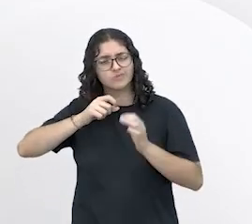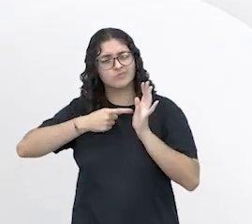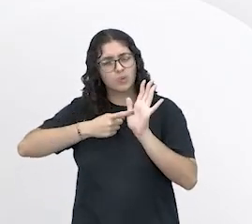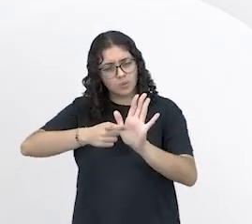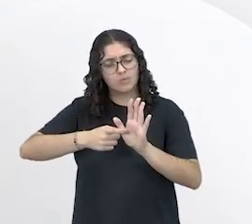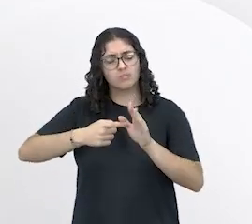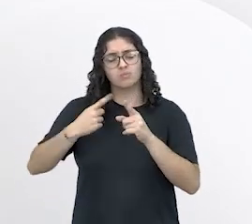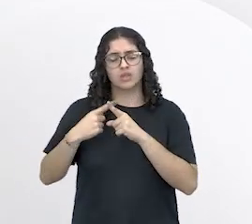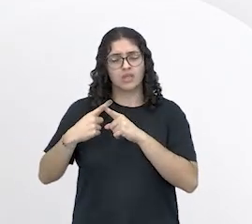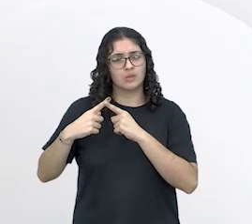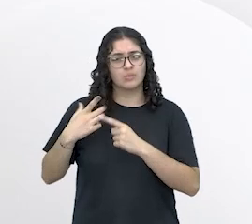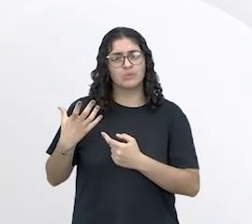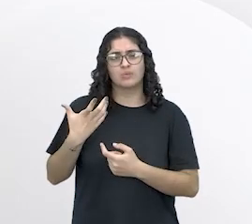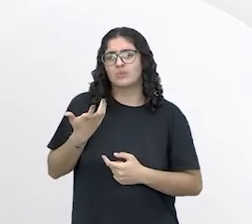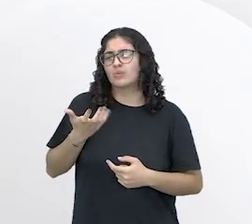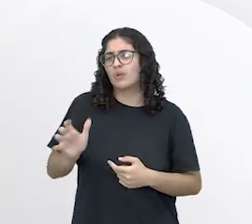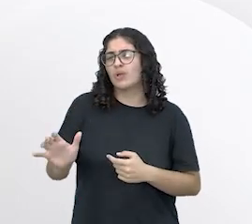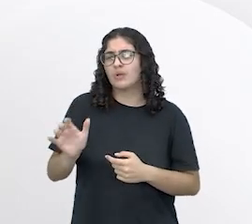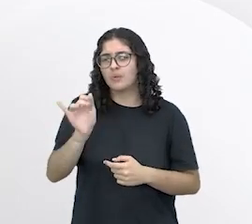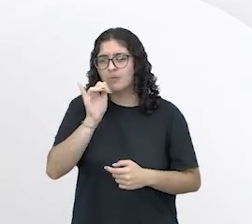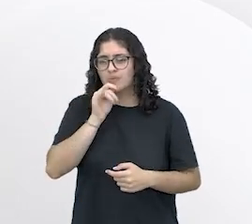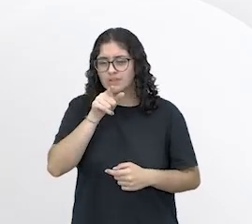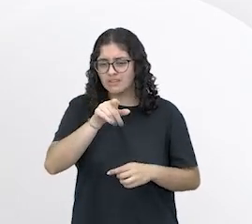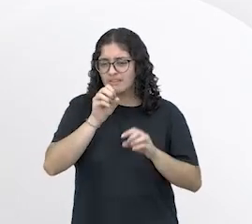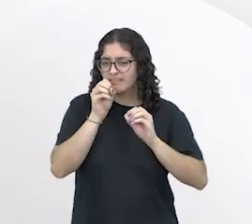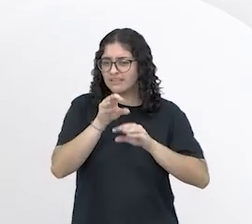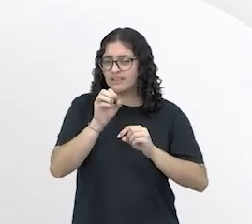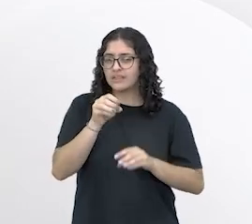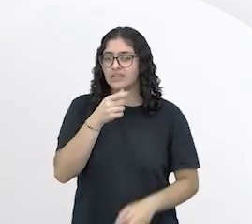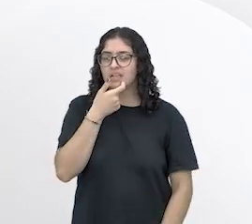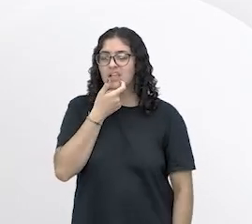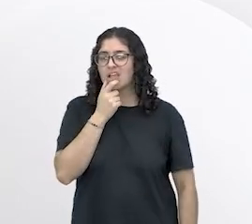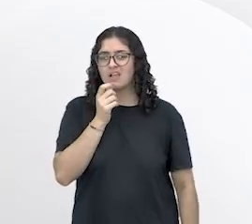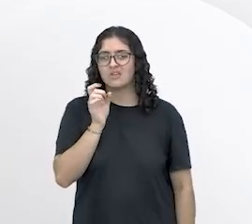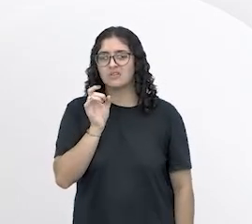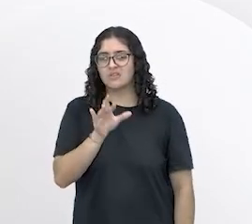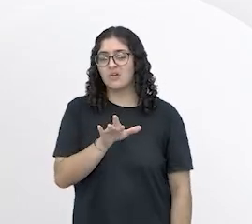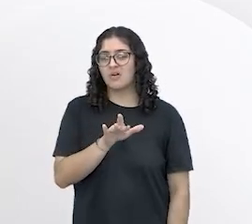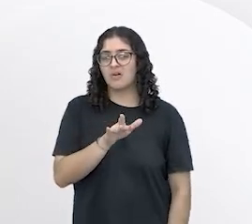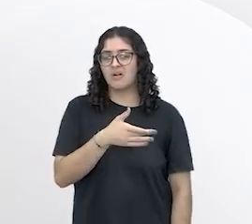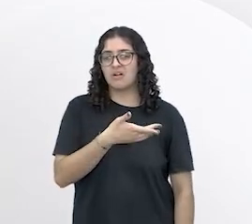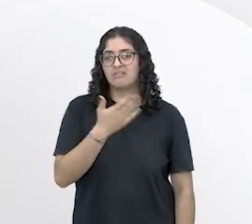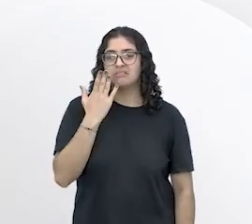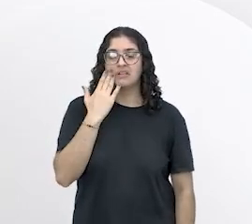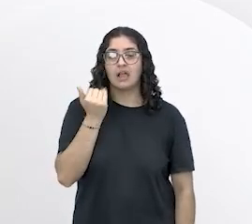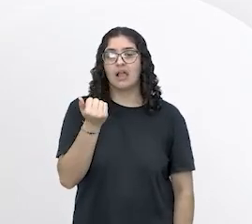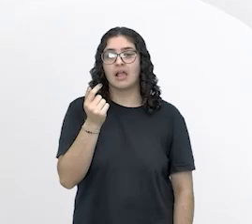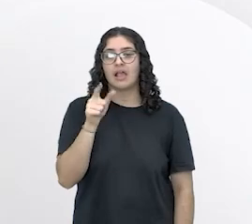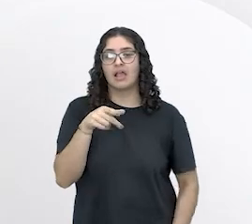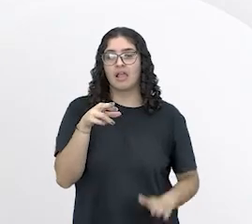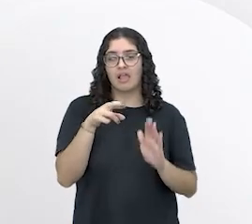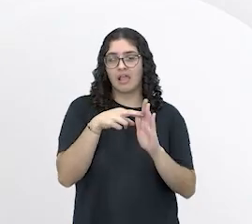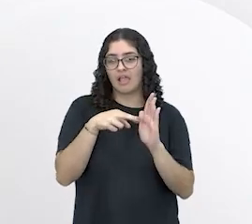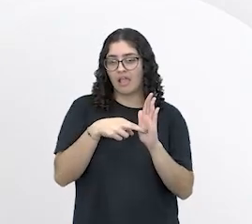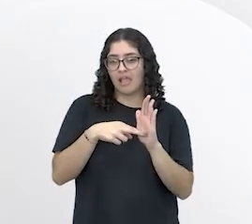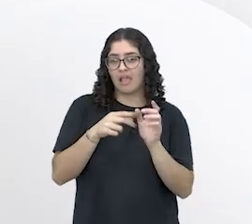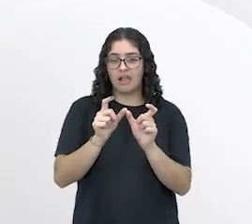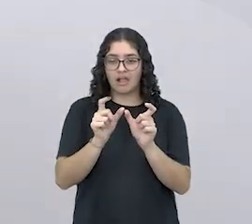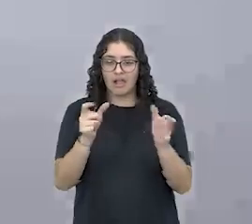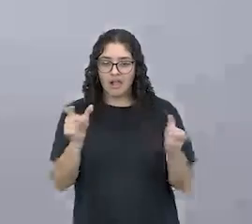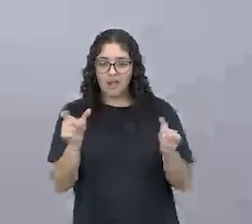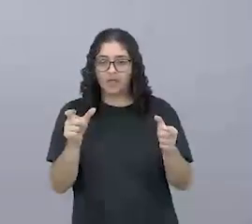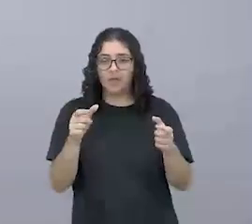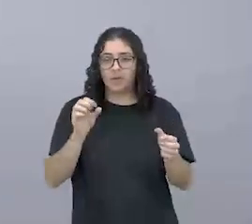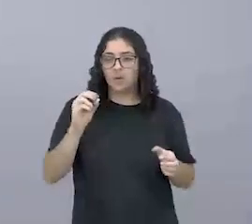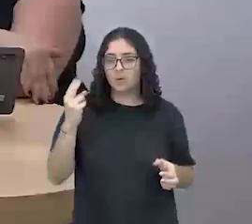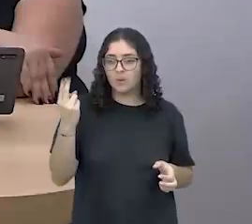porque a gente não quer que vocês ensinem inglês simplesmente para que eles saibam quais são as regras gramaticais, para